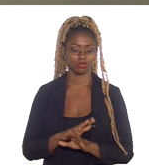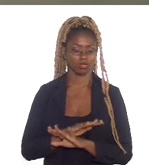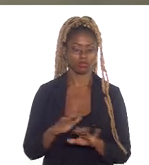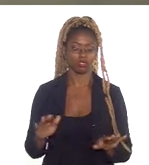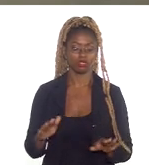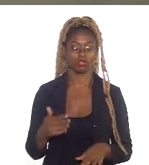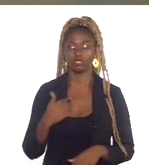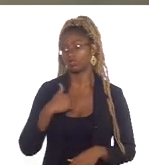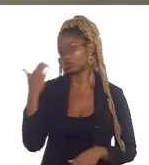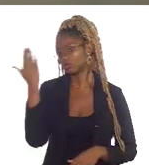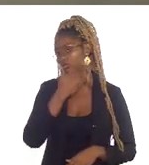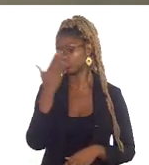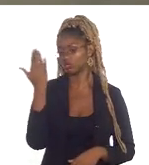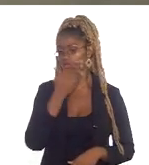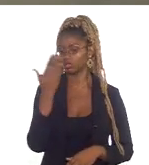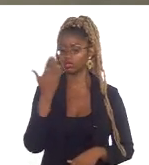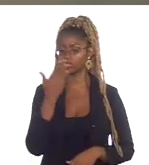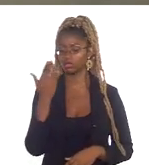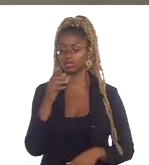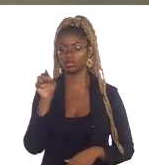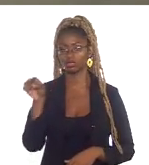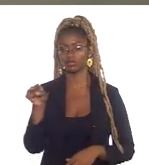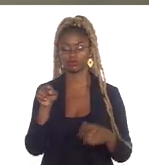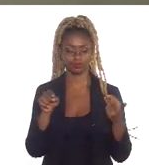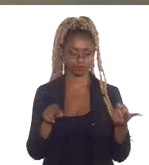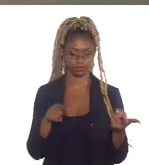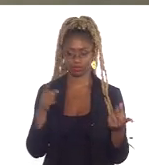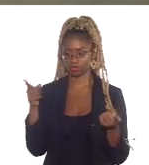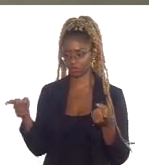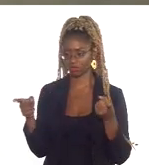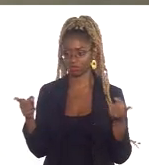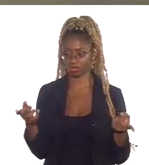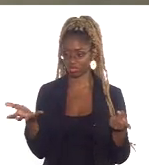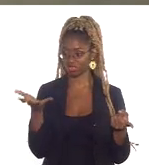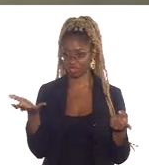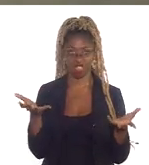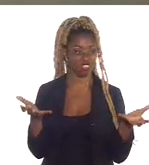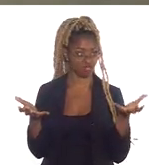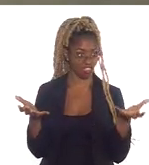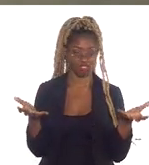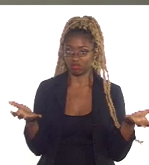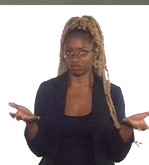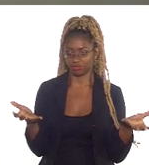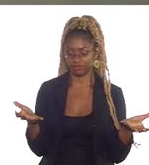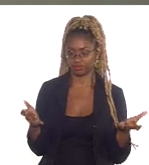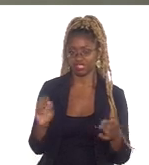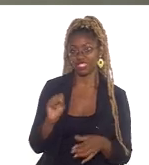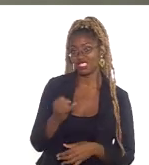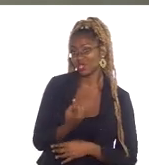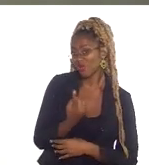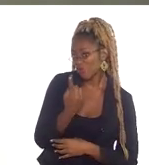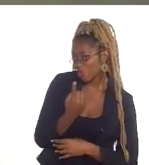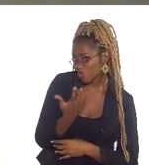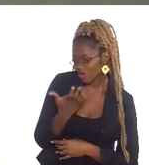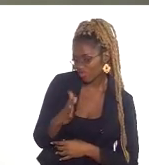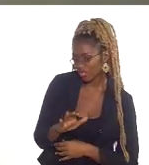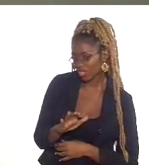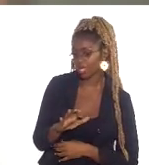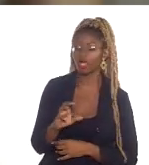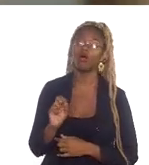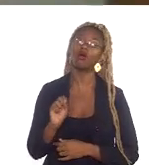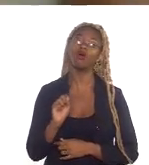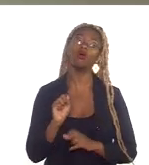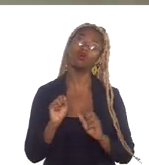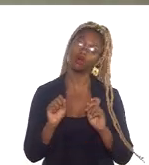Quer dizer, eu não vejo esse óbice se as duas partes querem. Agora, se não quer uma das partes, aí tem todos